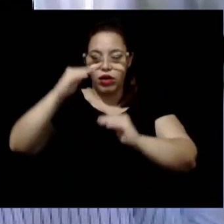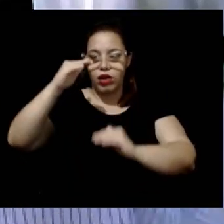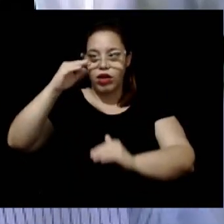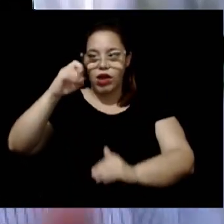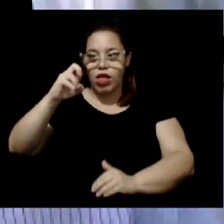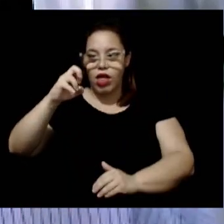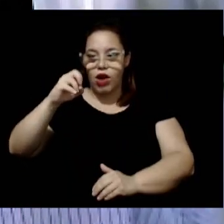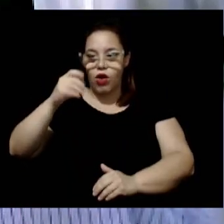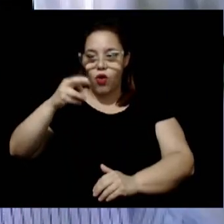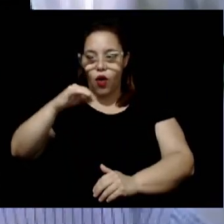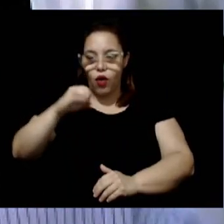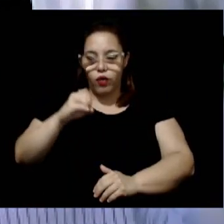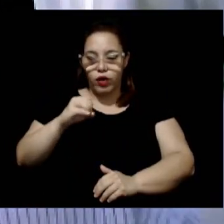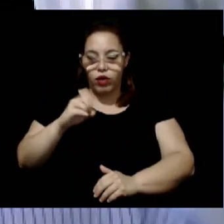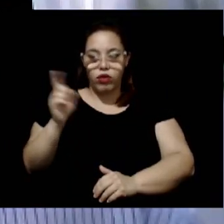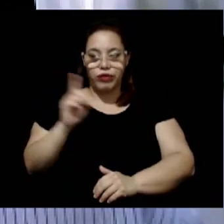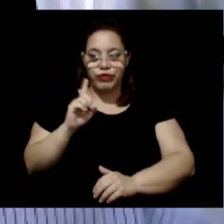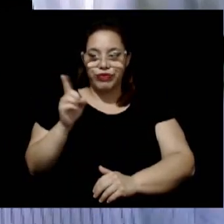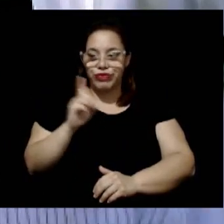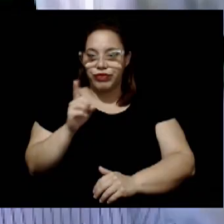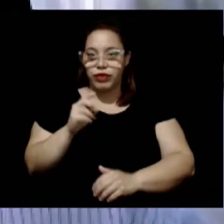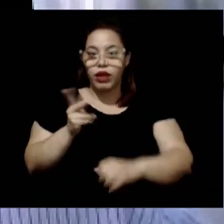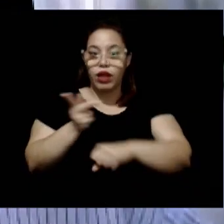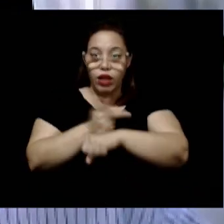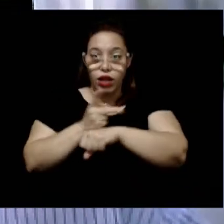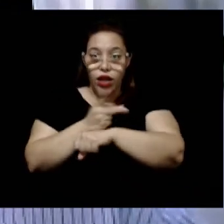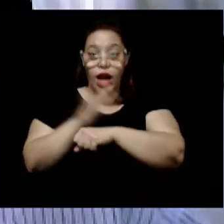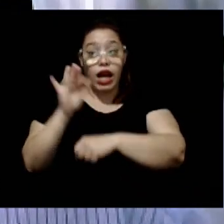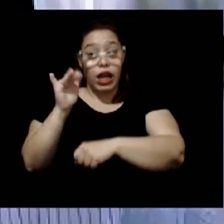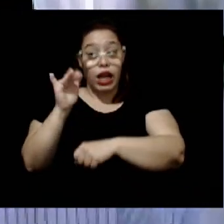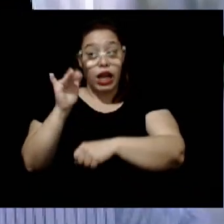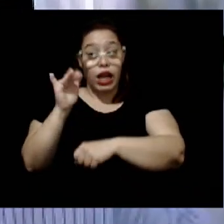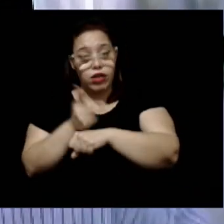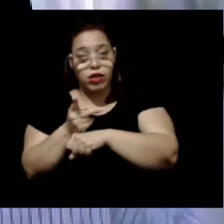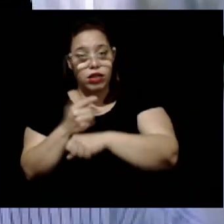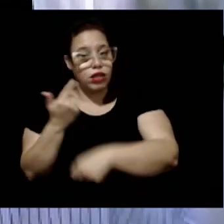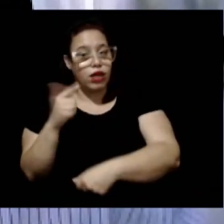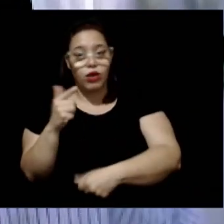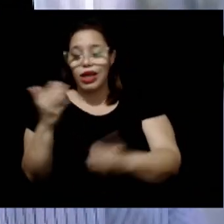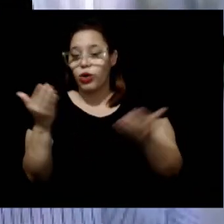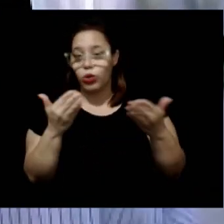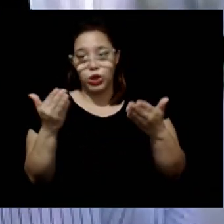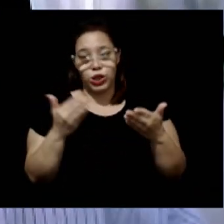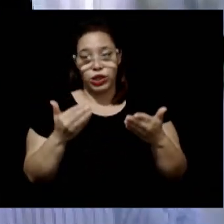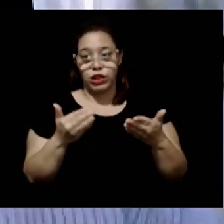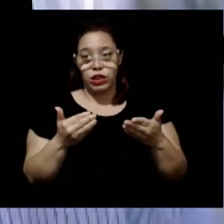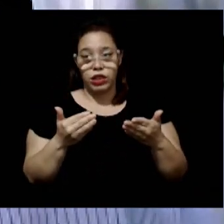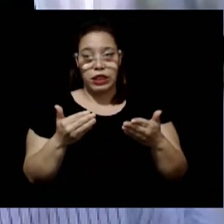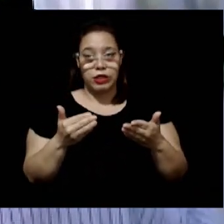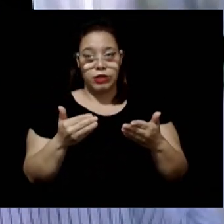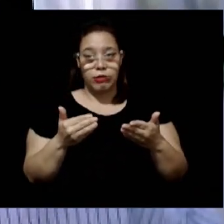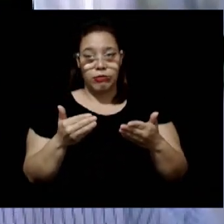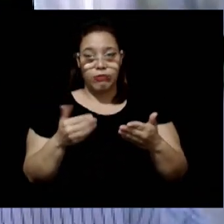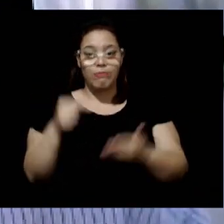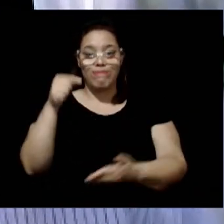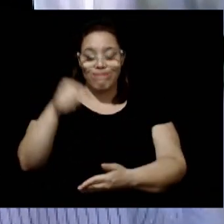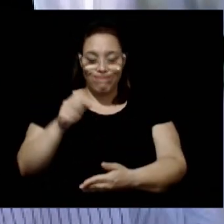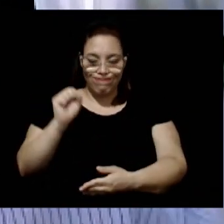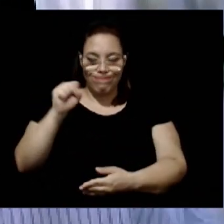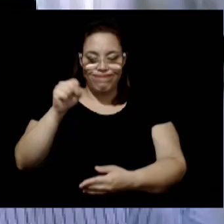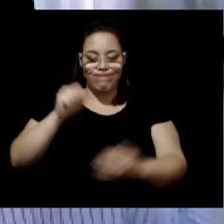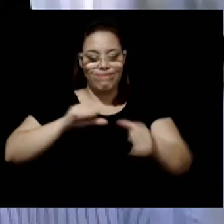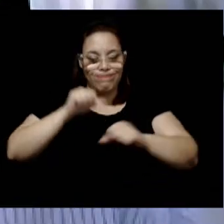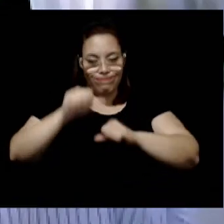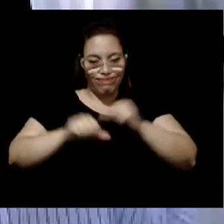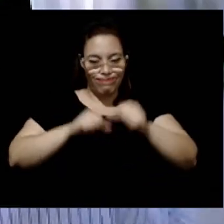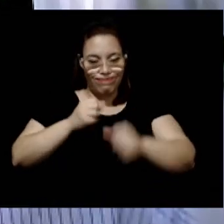medicamento que nós estamos buscando, a ciência está buscando, mas não tem hoje. Então, é fundamental aqui, sim, a mudança de estilo de vida,